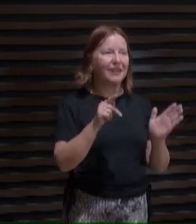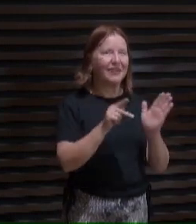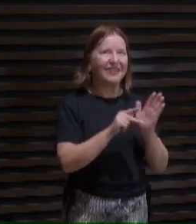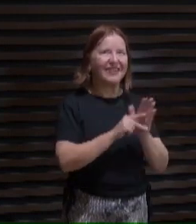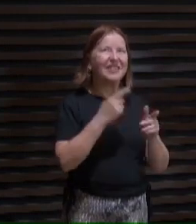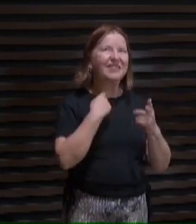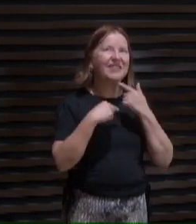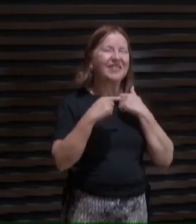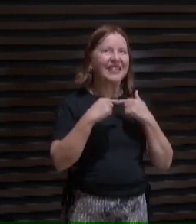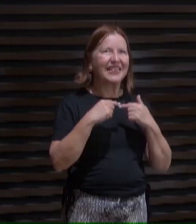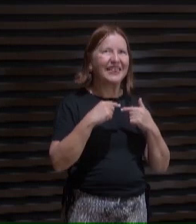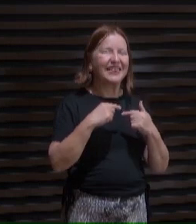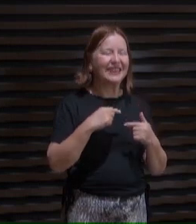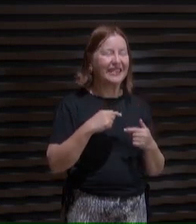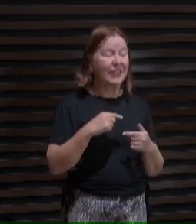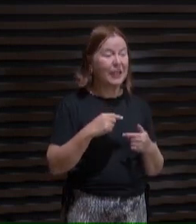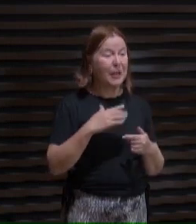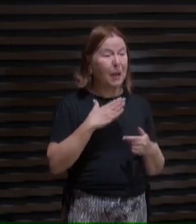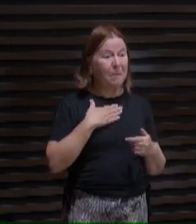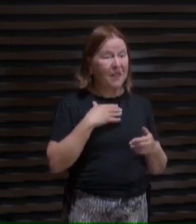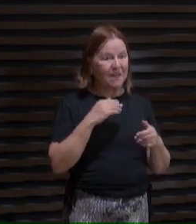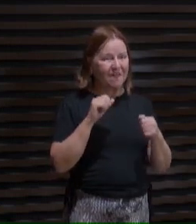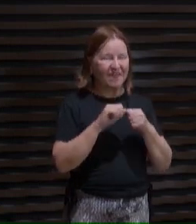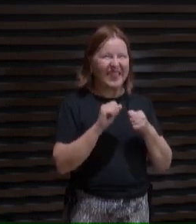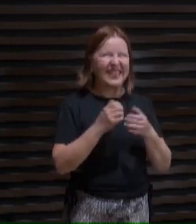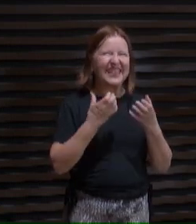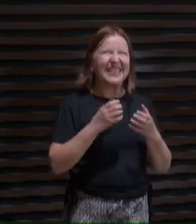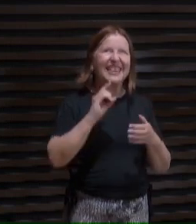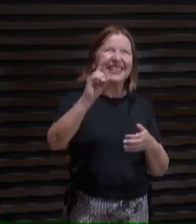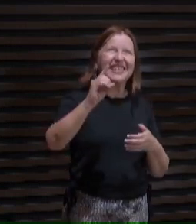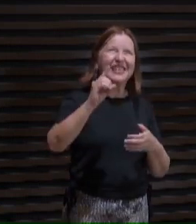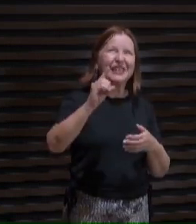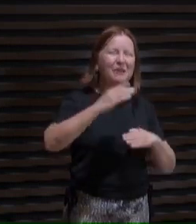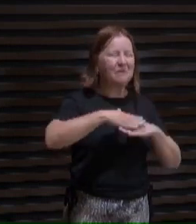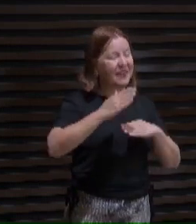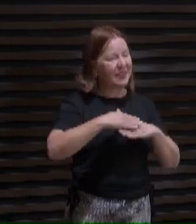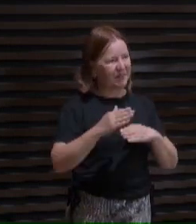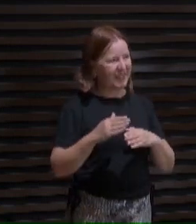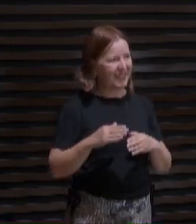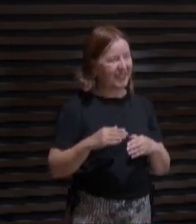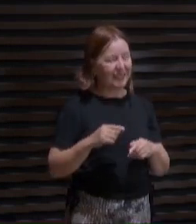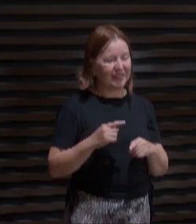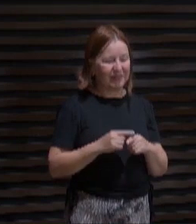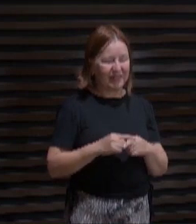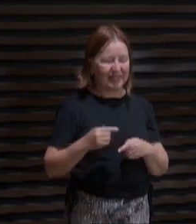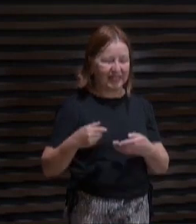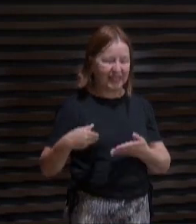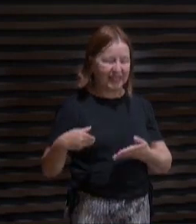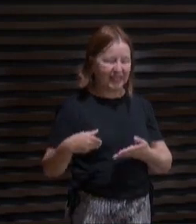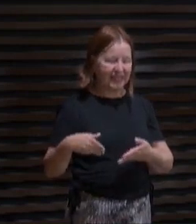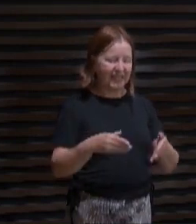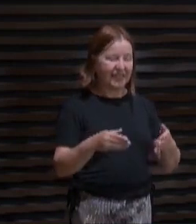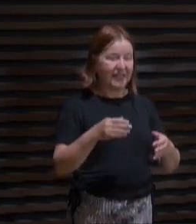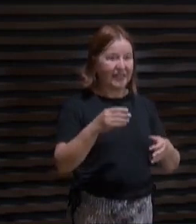me faz querer e querer cada vez mais, porque a vereda do justo é como a luz da aurora,